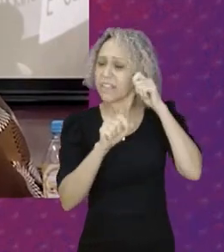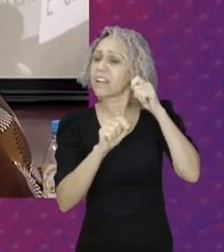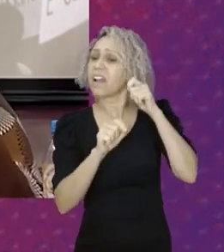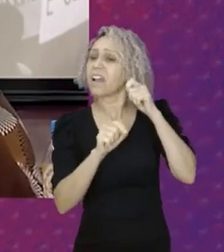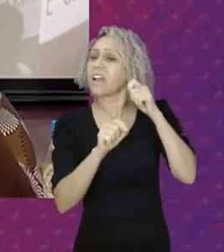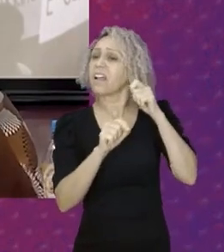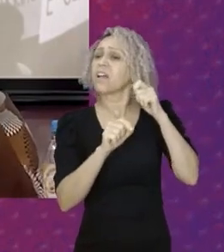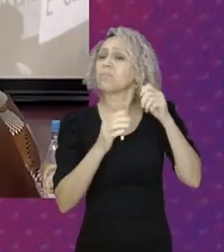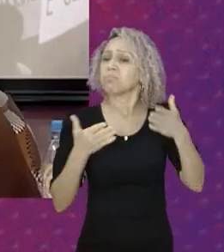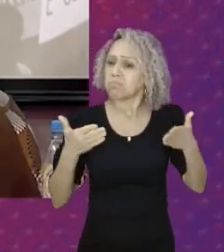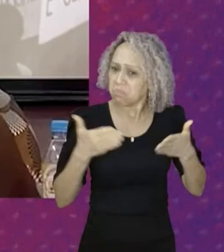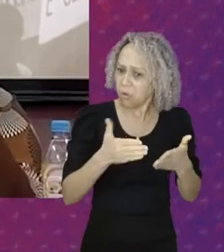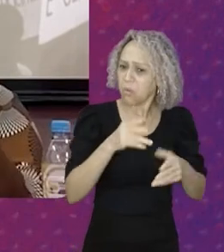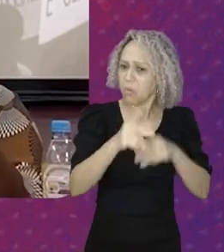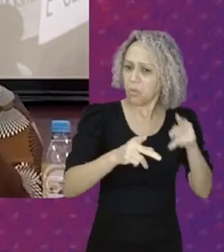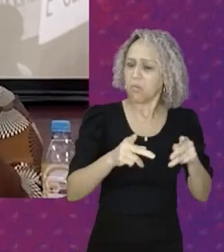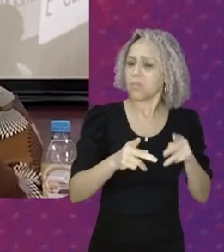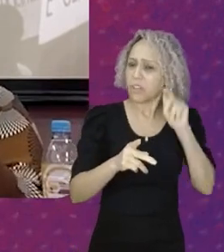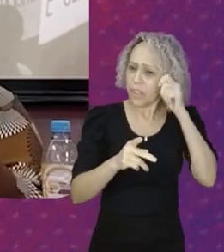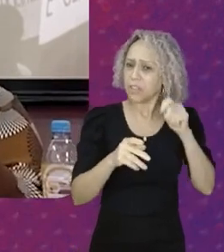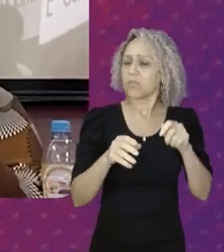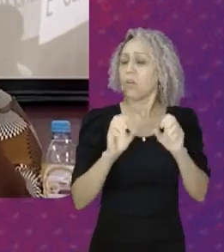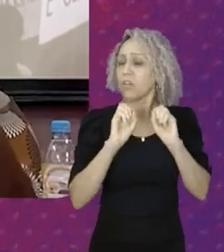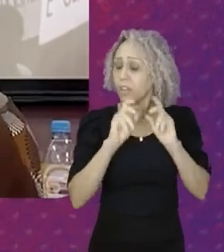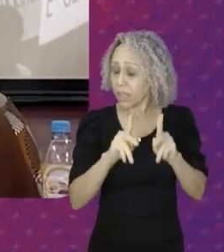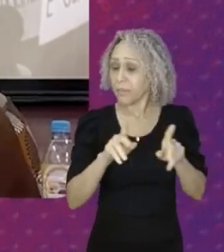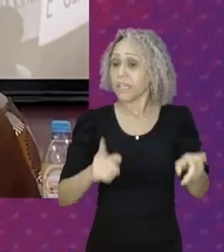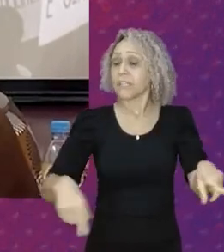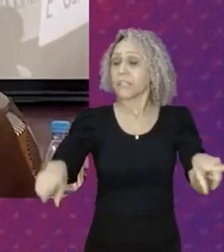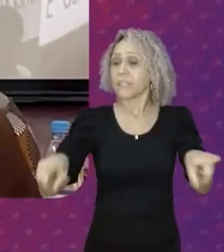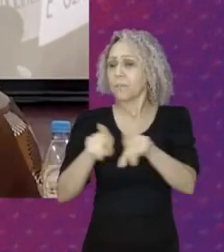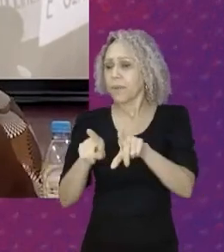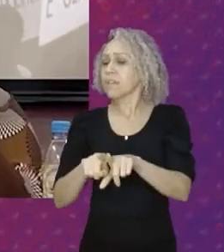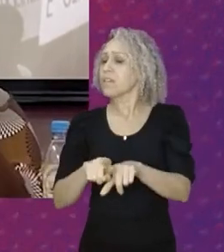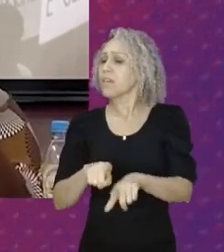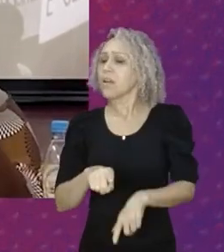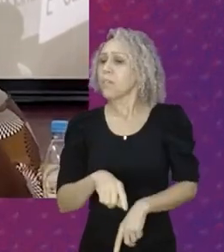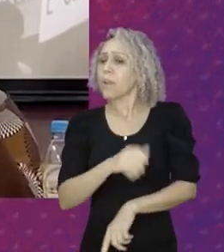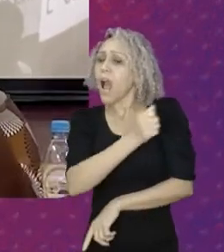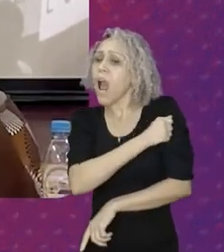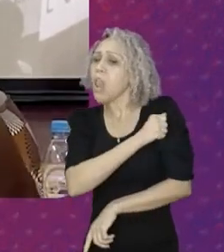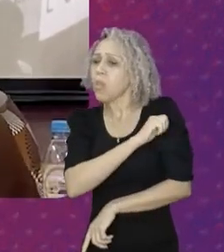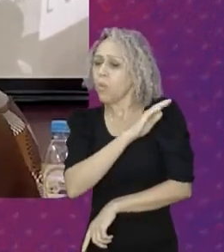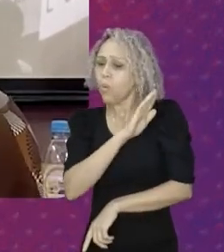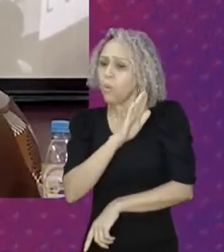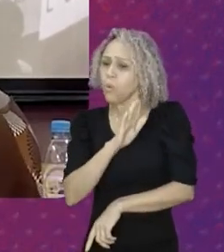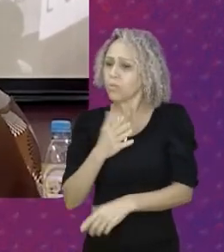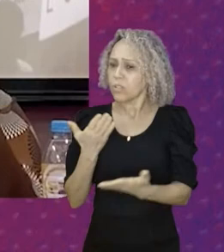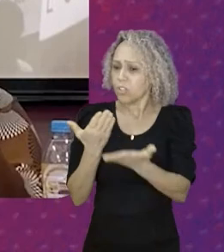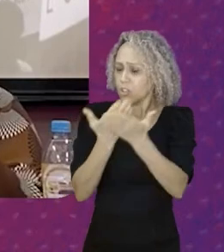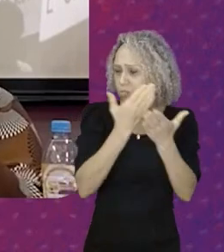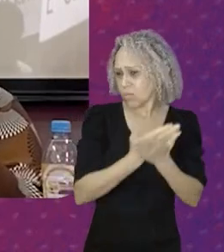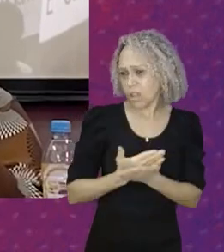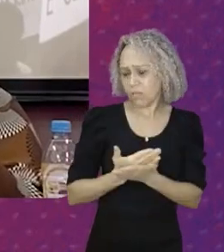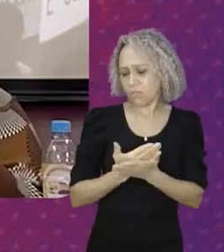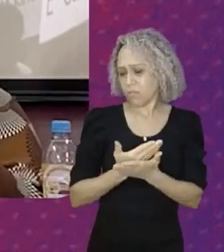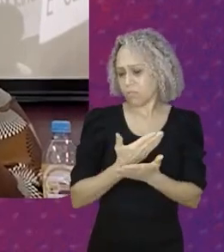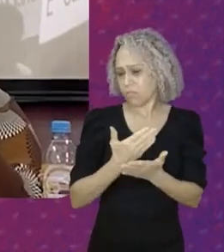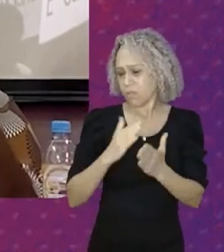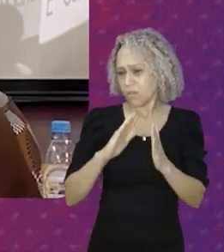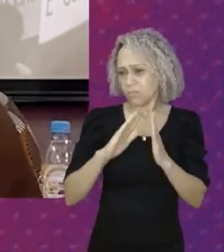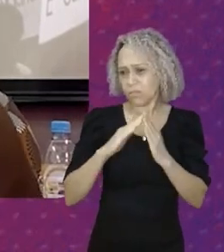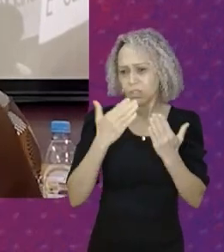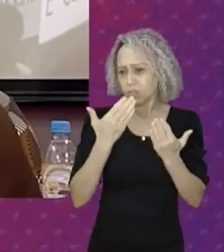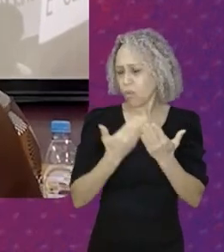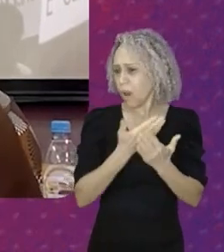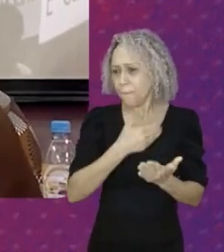pouco pôde frequentar esse espaço aqui que vocês frequentam. Primeiro porque não era o ENG, não era público, né?